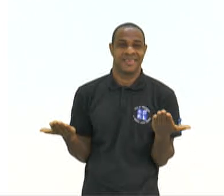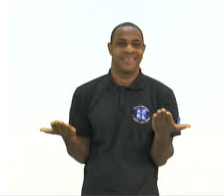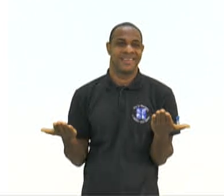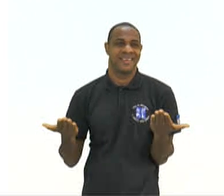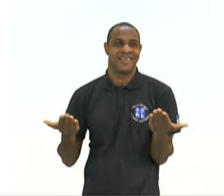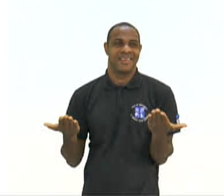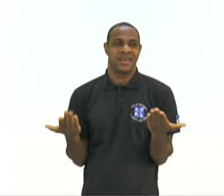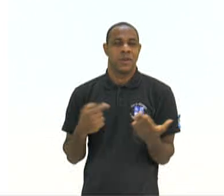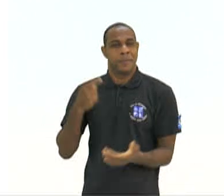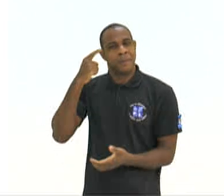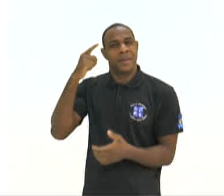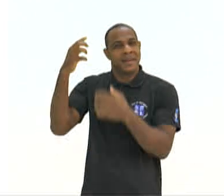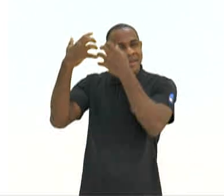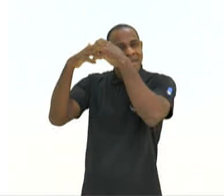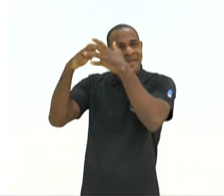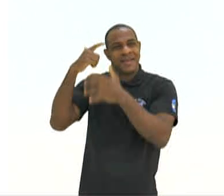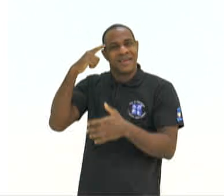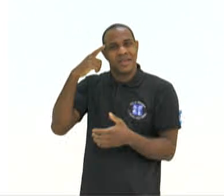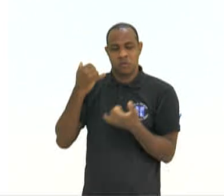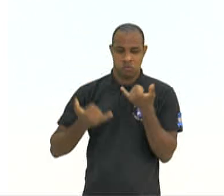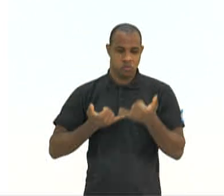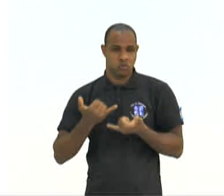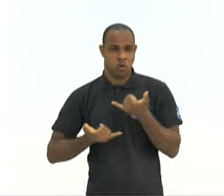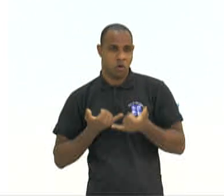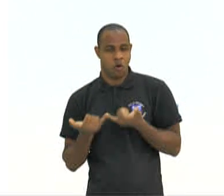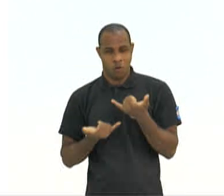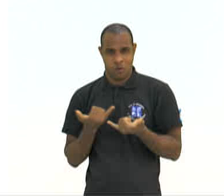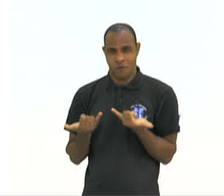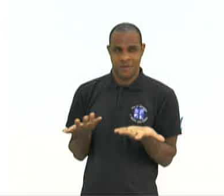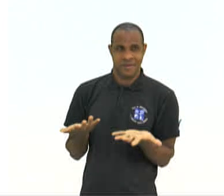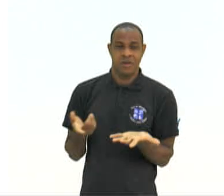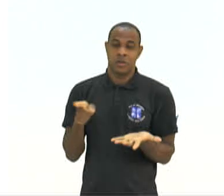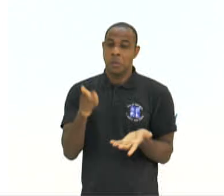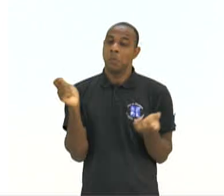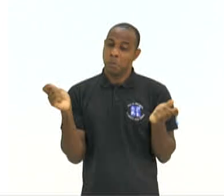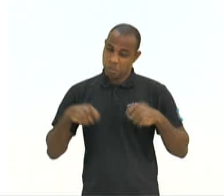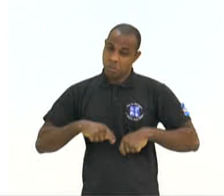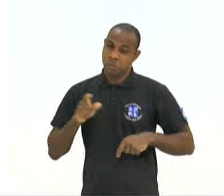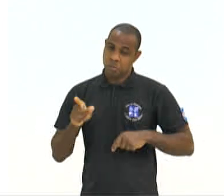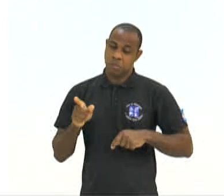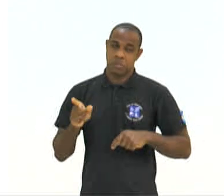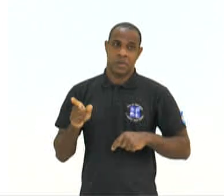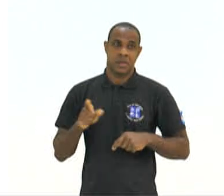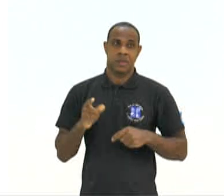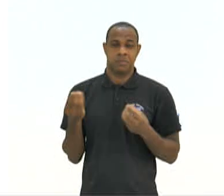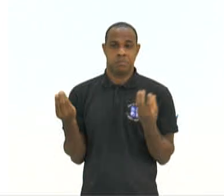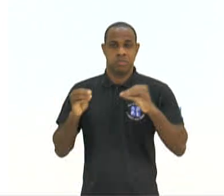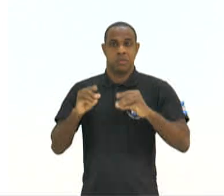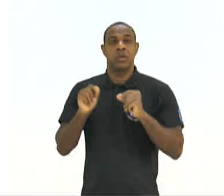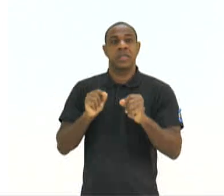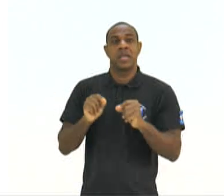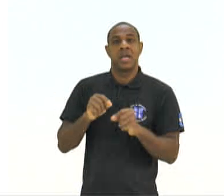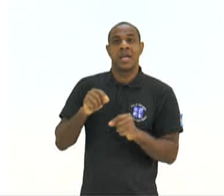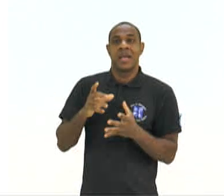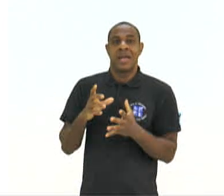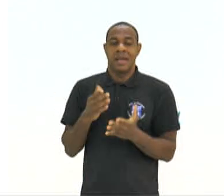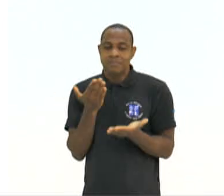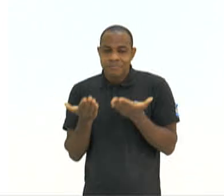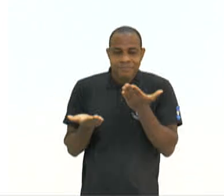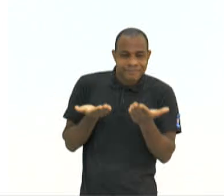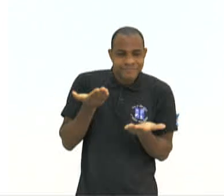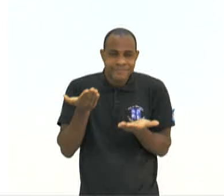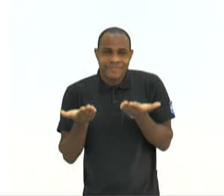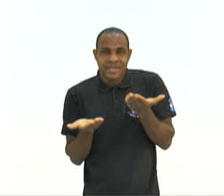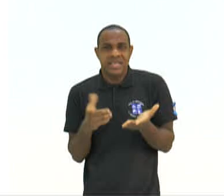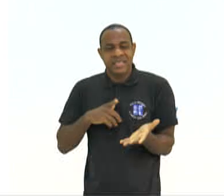embora o pensamento sobre os jogos para a atualidade, você pode também aplicá-los em moderação.